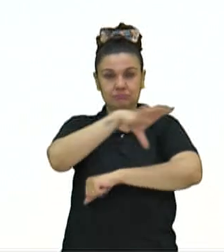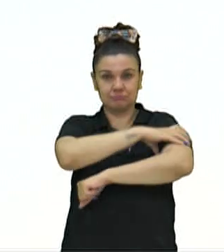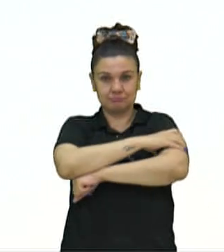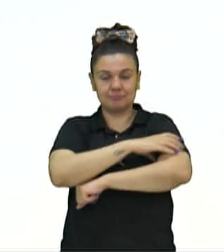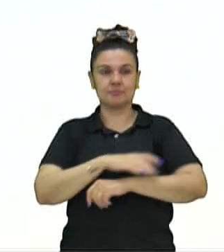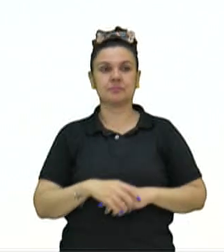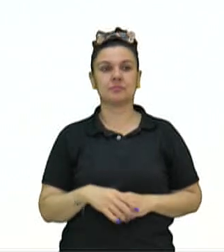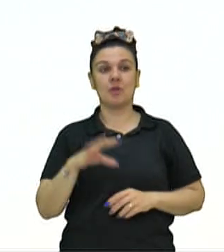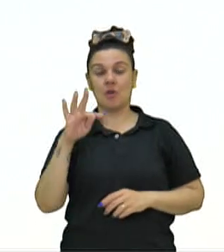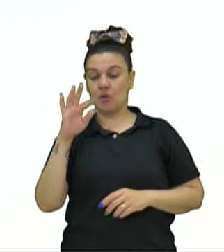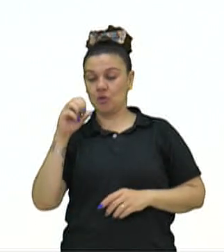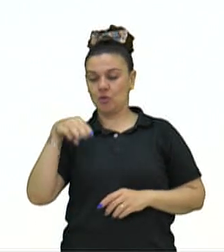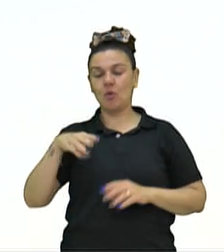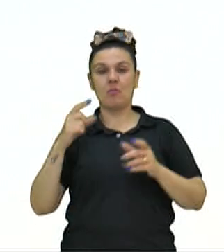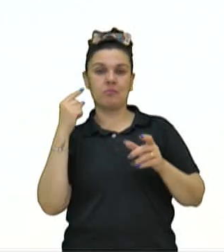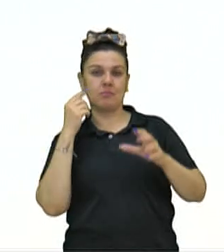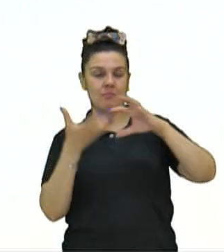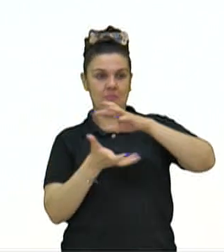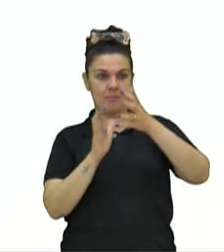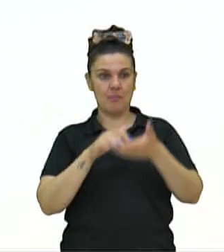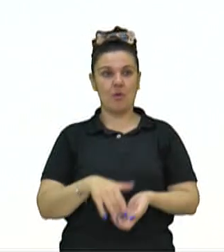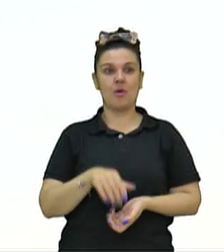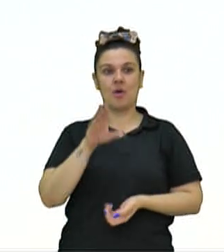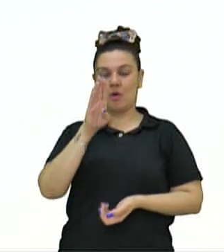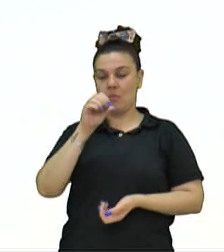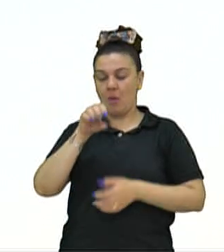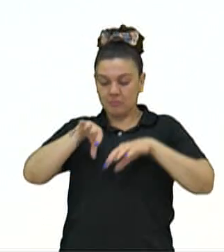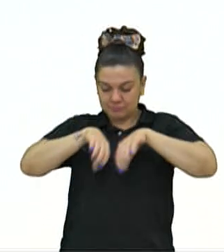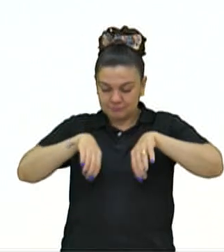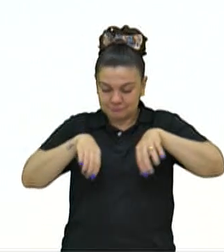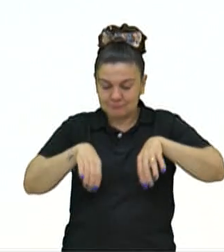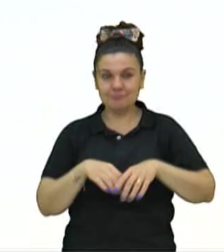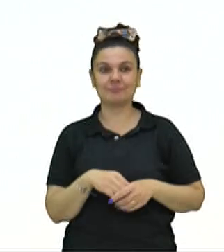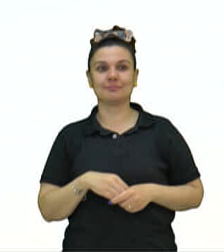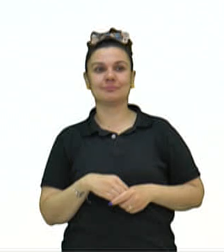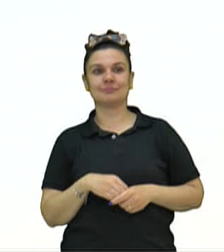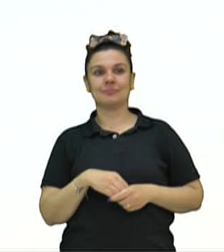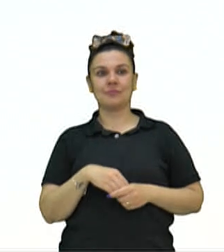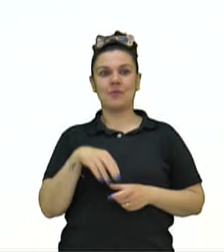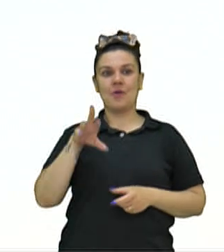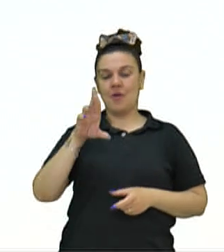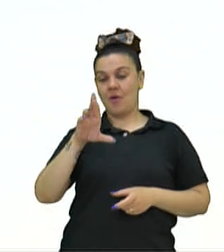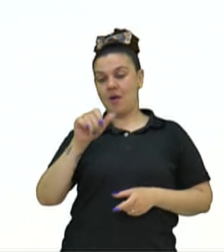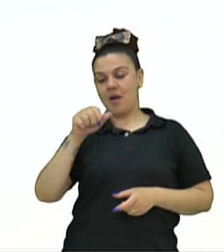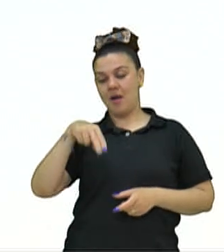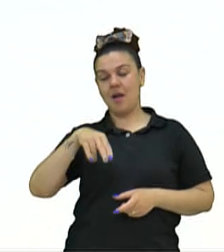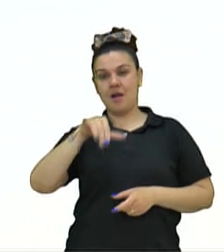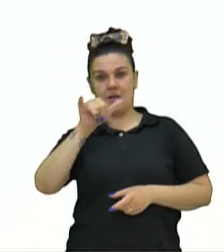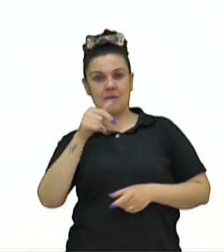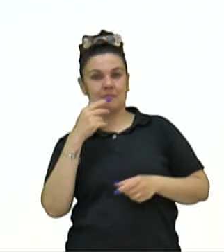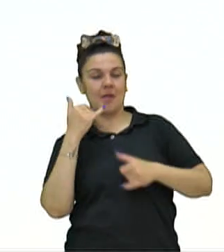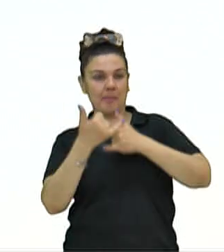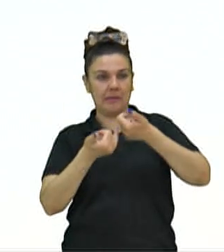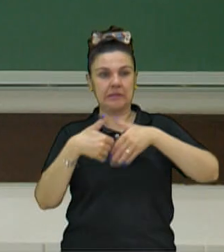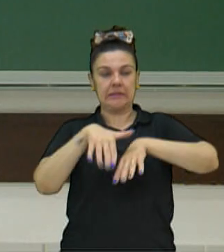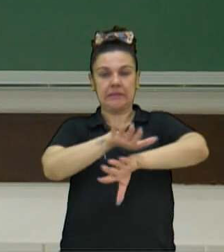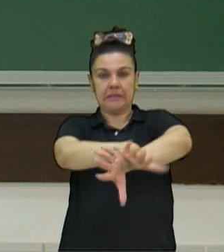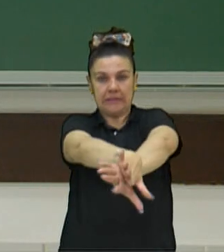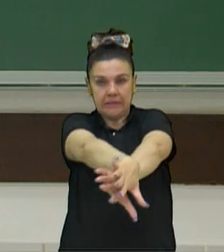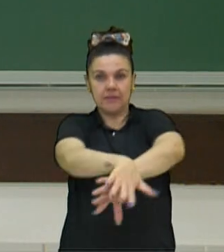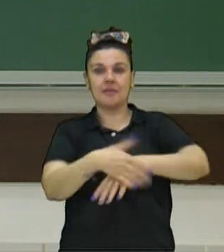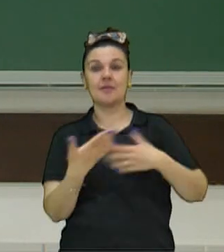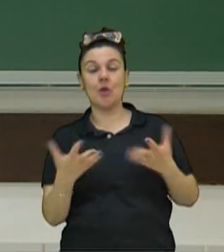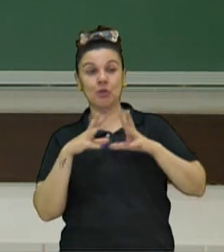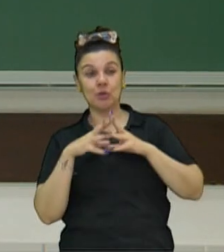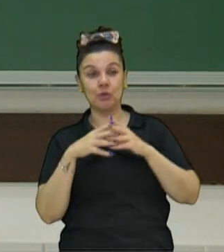está brincando com uma bola. O Bob está se enterrando na areia. O Ronnie está se alongando, fazendo exercícios. Então, estão todos na